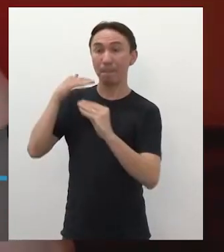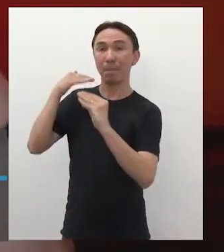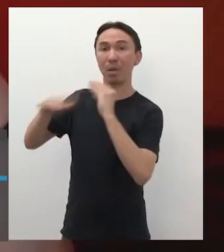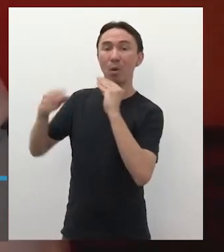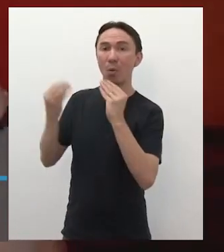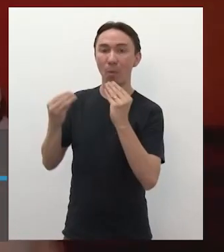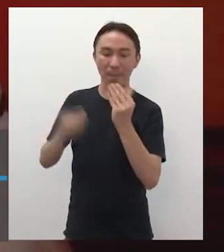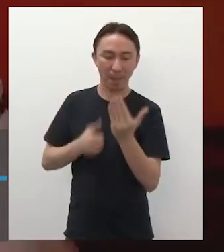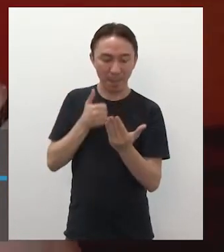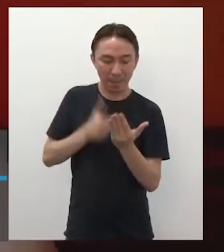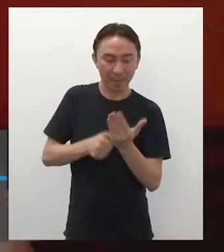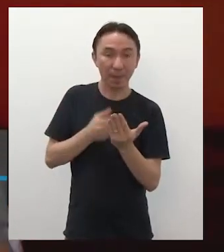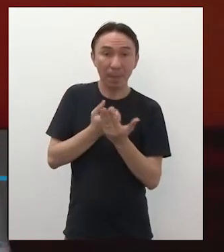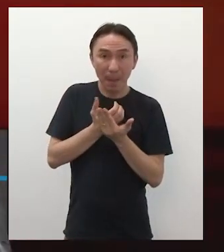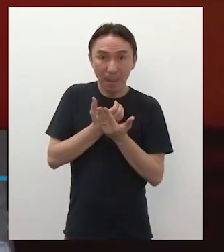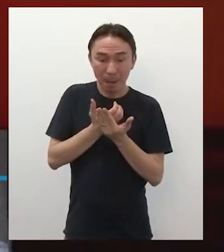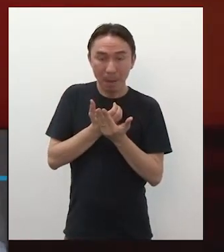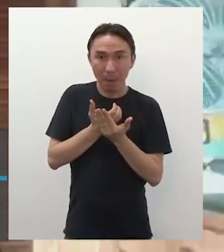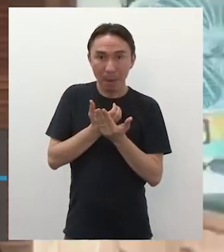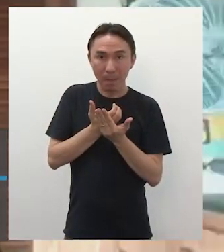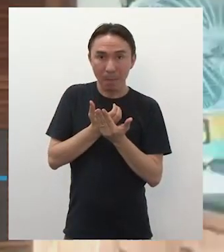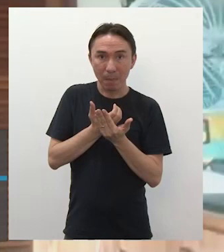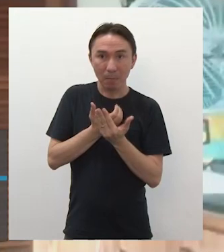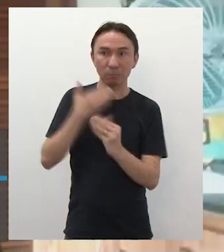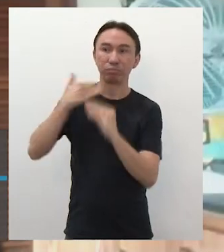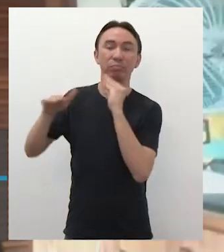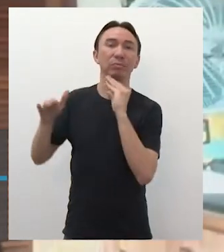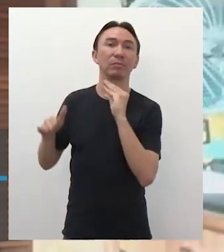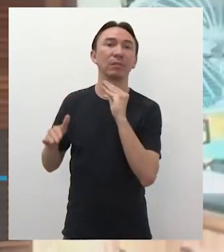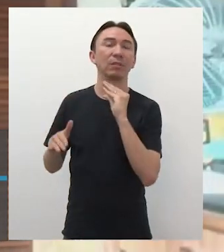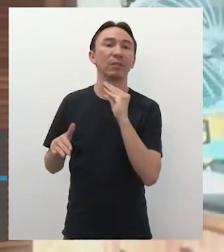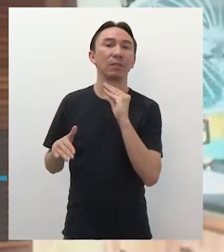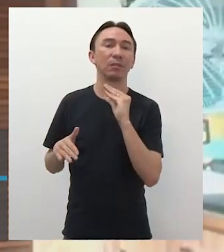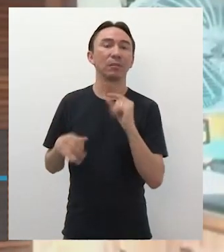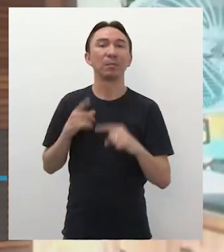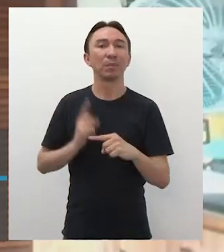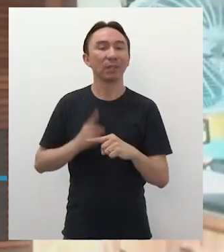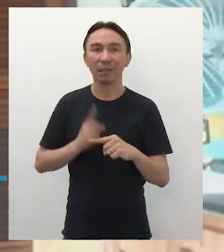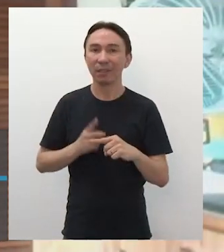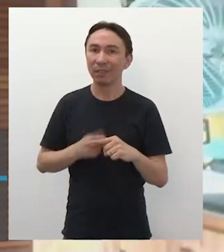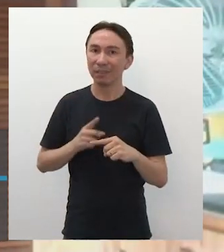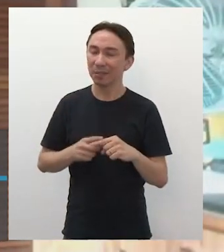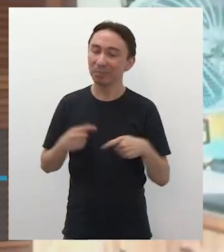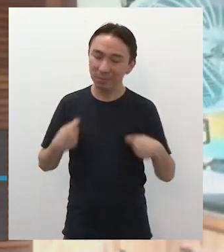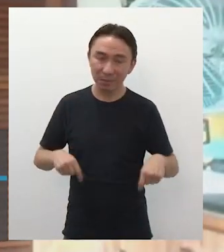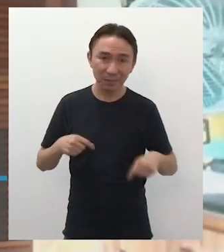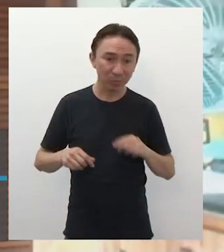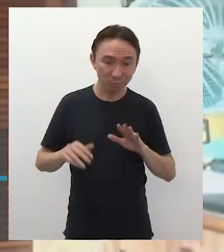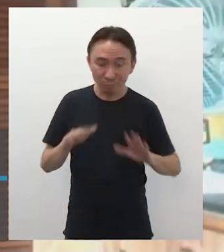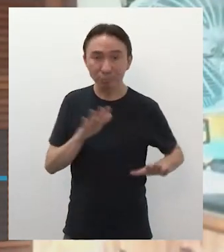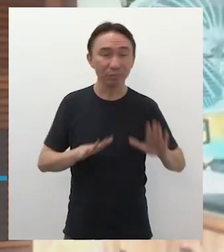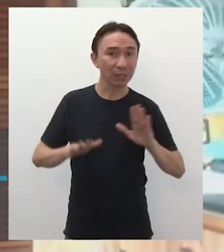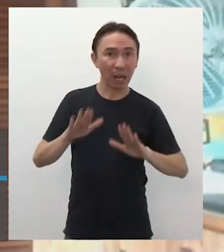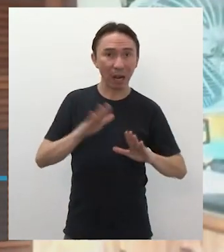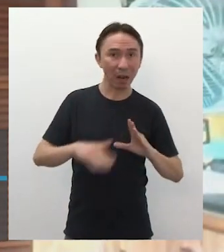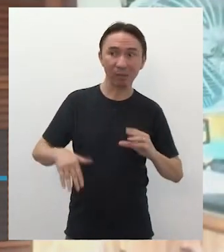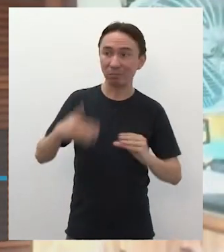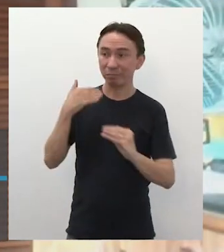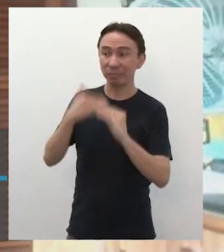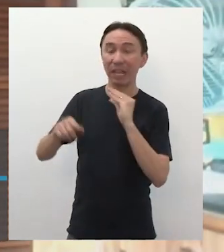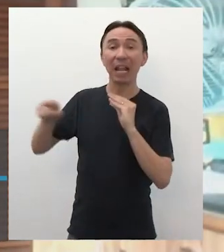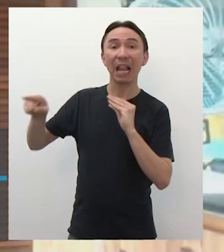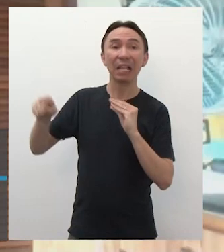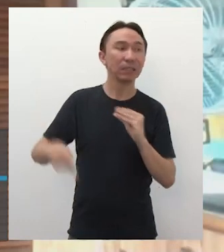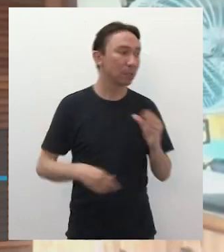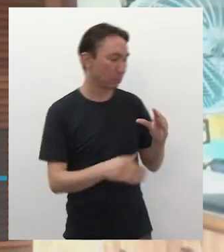e mandar uma mensagem de voz. A gente quer ter tanto cuidado, né? Quer ter tanto cuidado com a mensagem que vai ser enviada, que